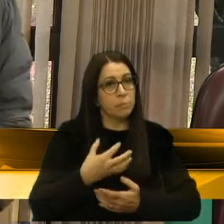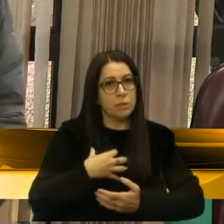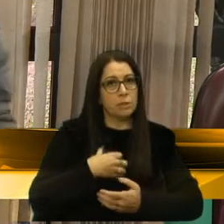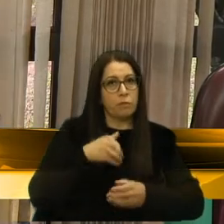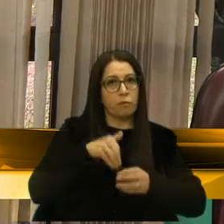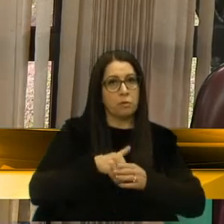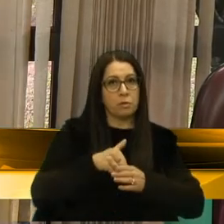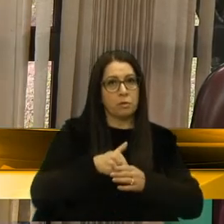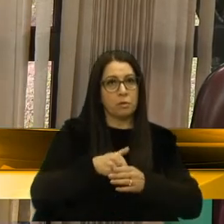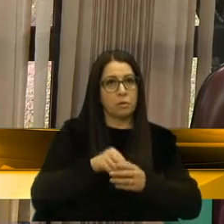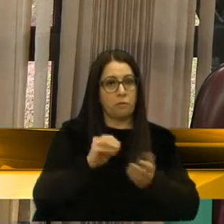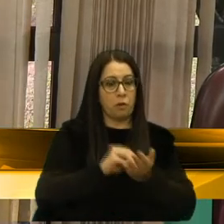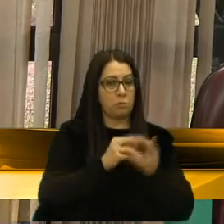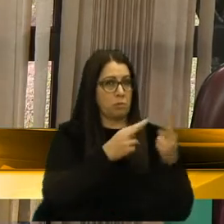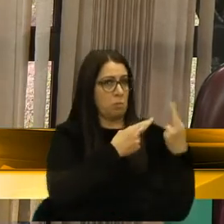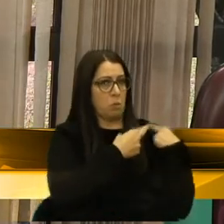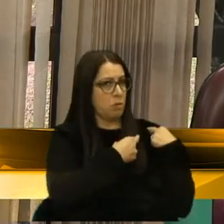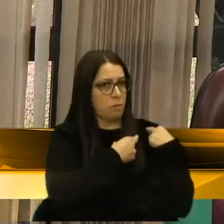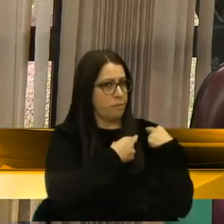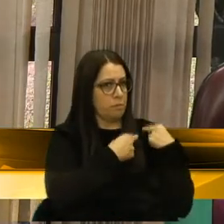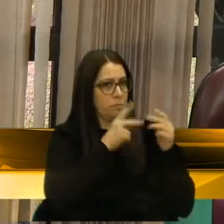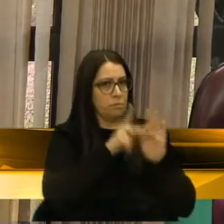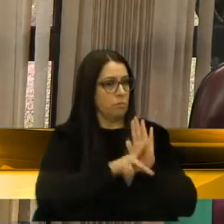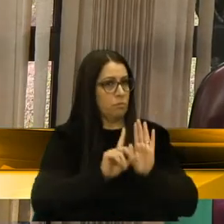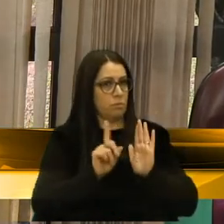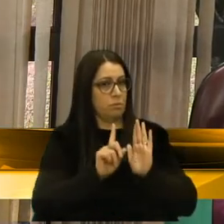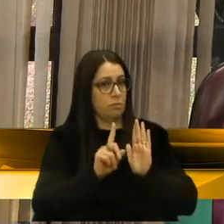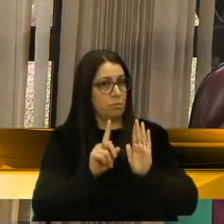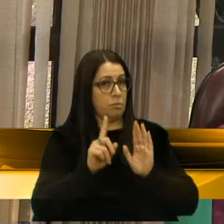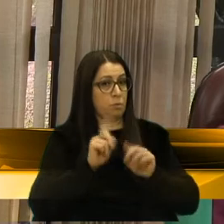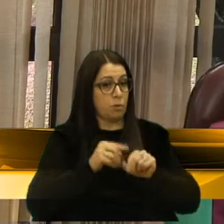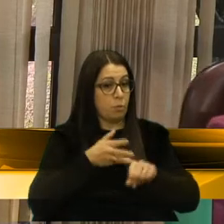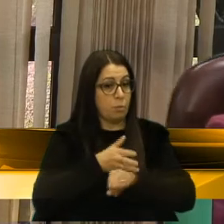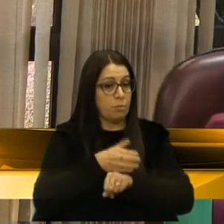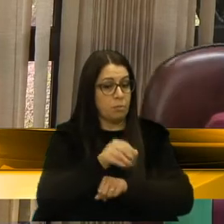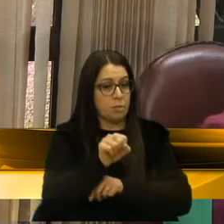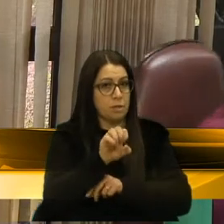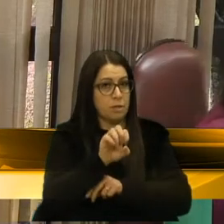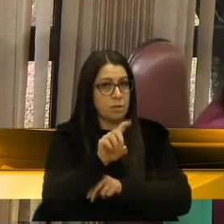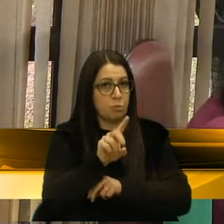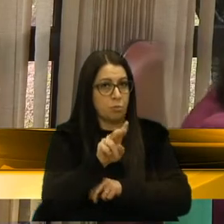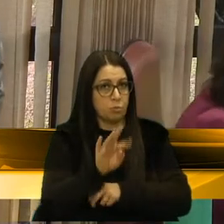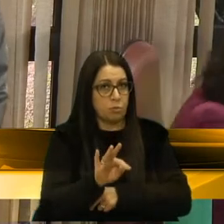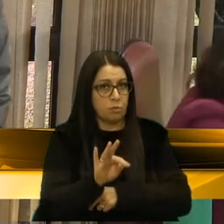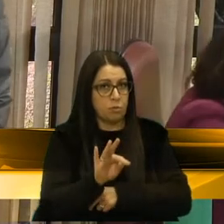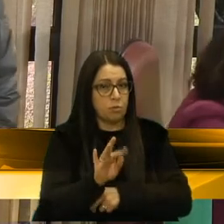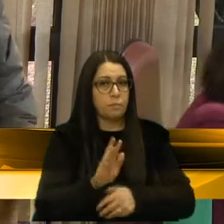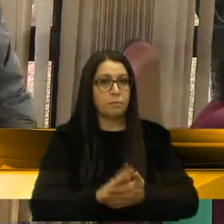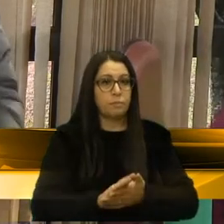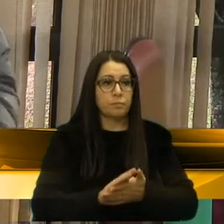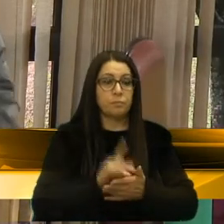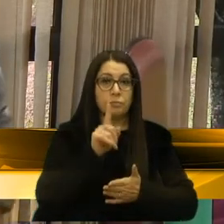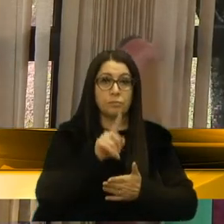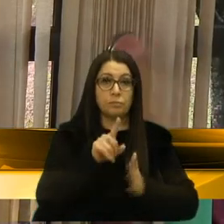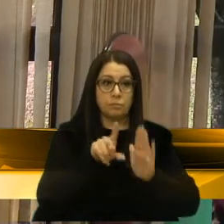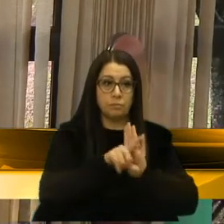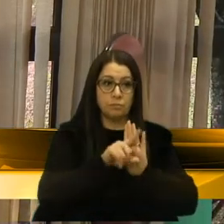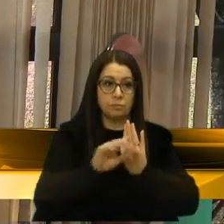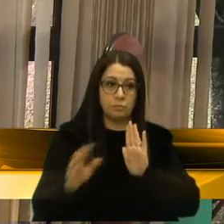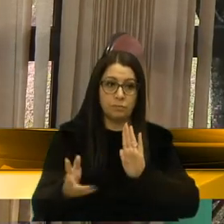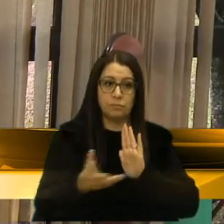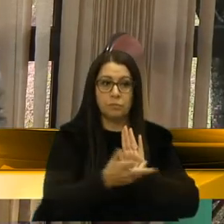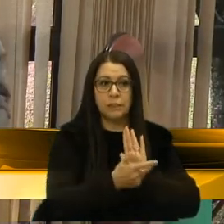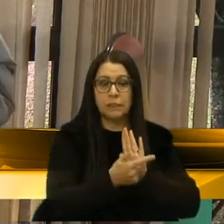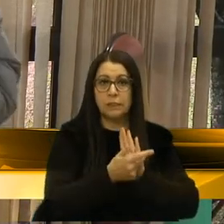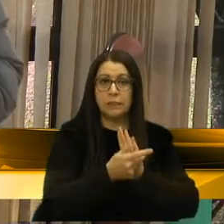voltando de forma irresponsável esse projeto até porque enquanto membro da cdu ti né atualização como um